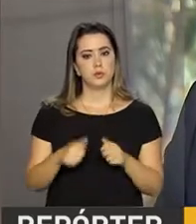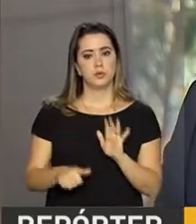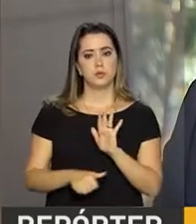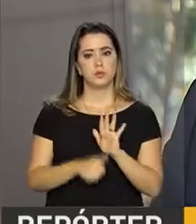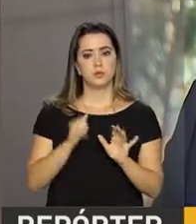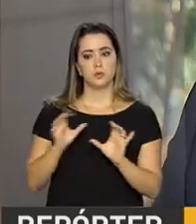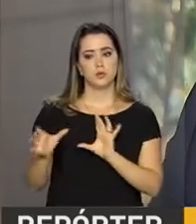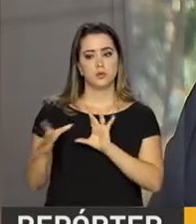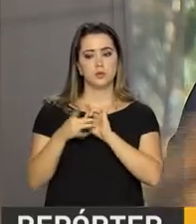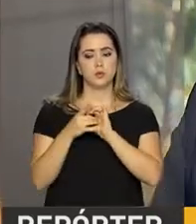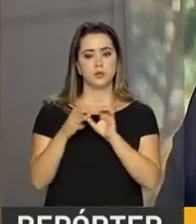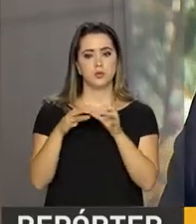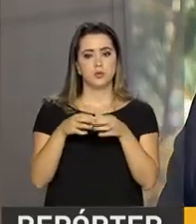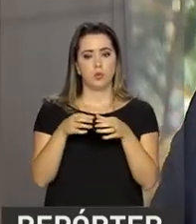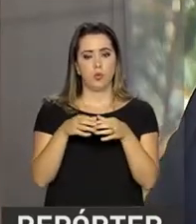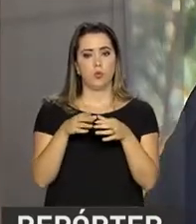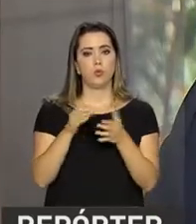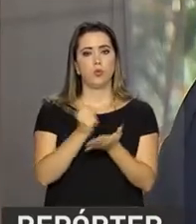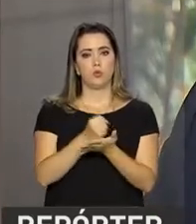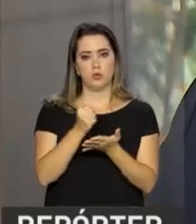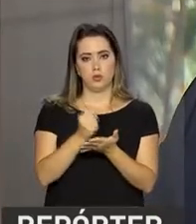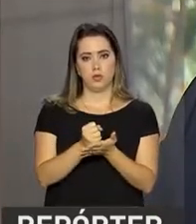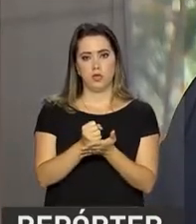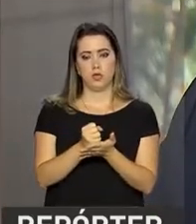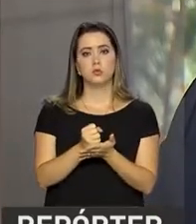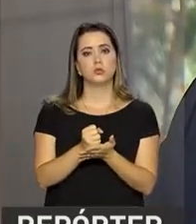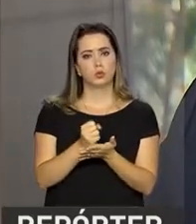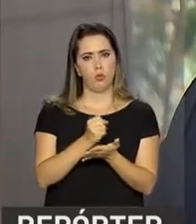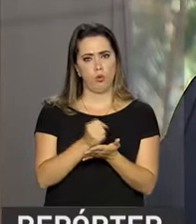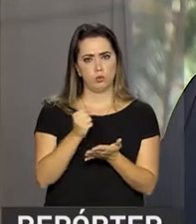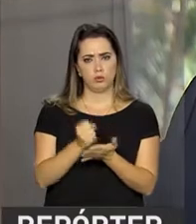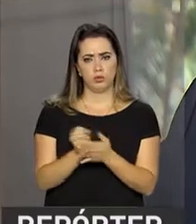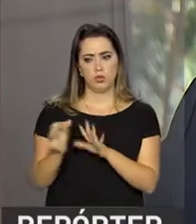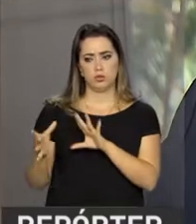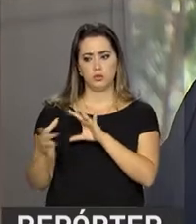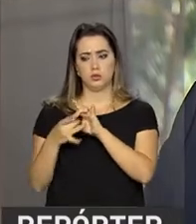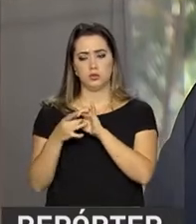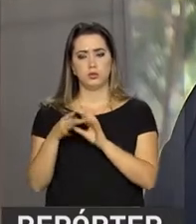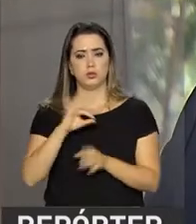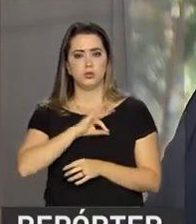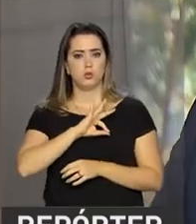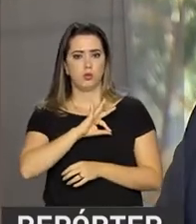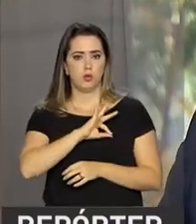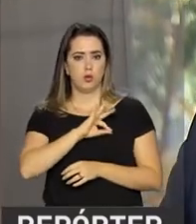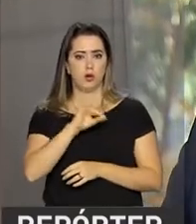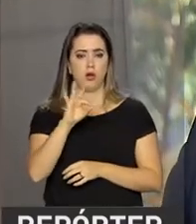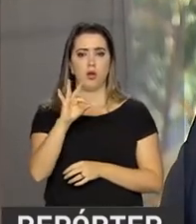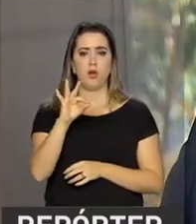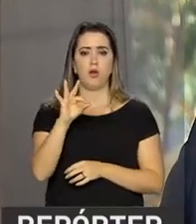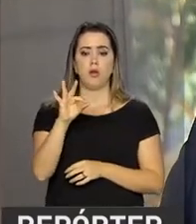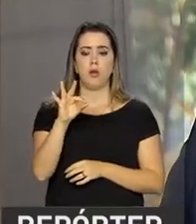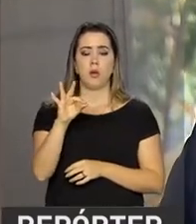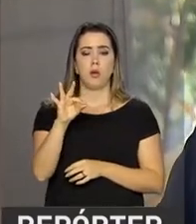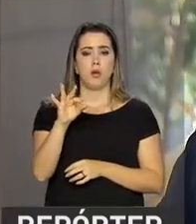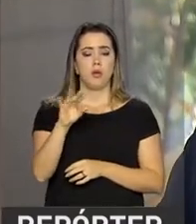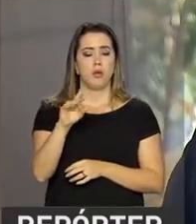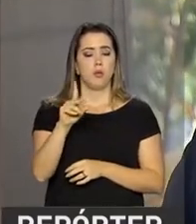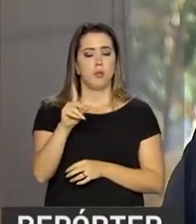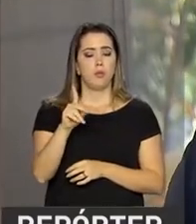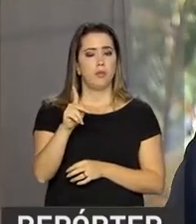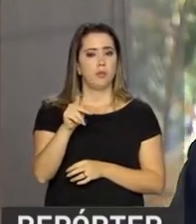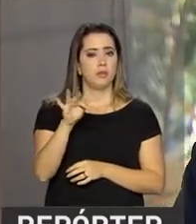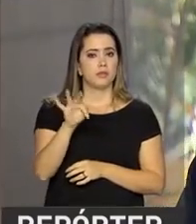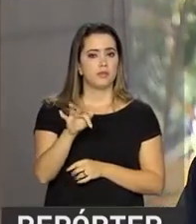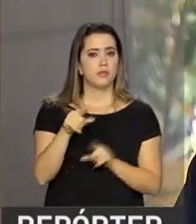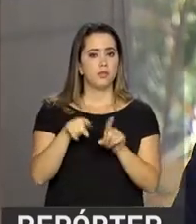órgão público por exemplo em âmbito nacional ter um convênio com a polícia federal pra que a gente seja autorizado